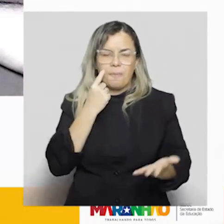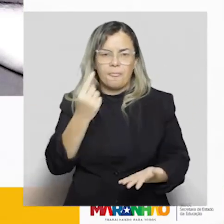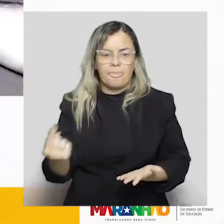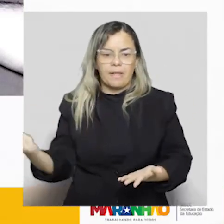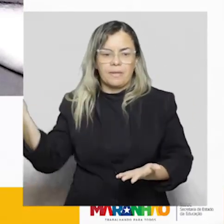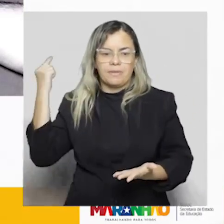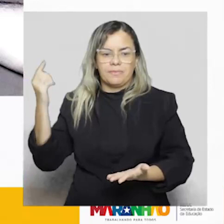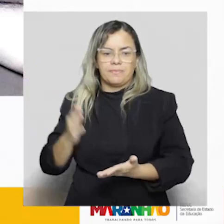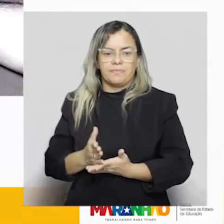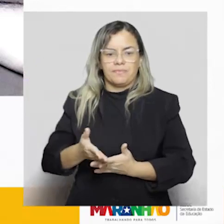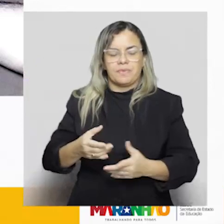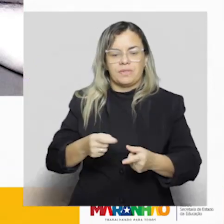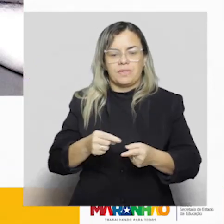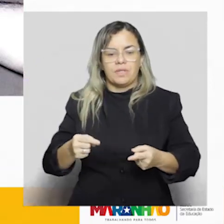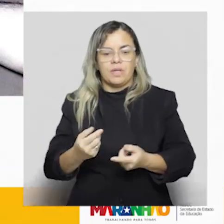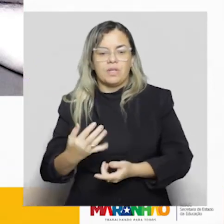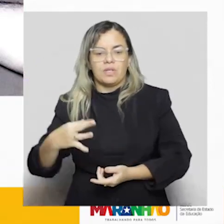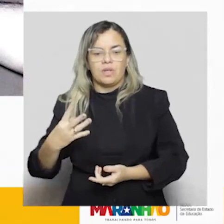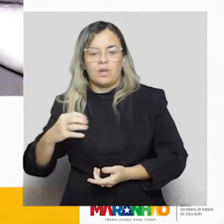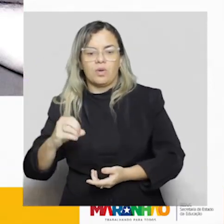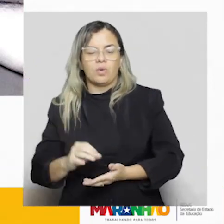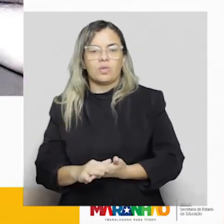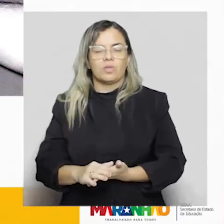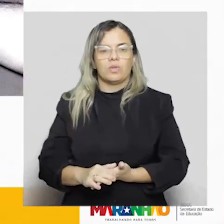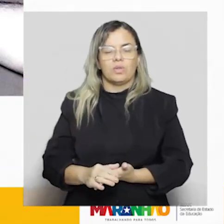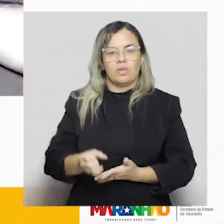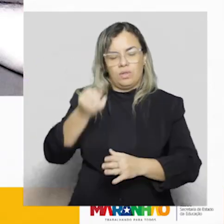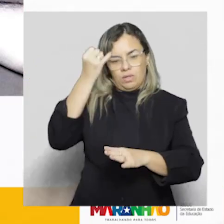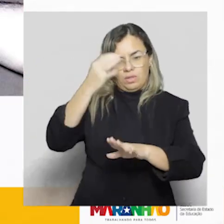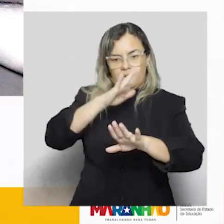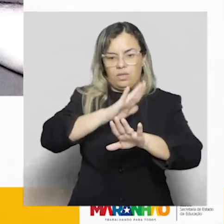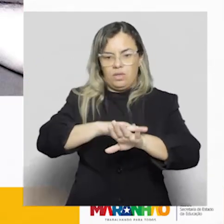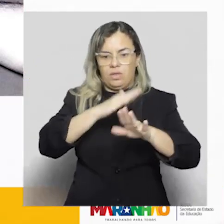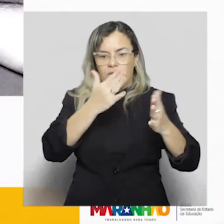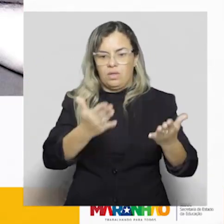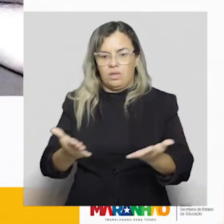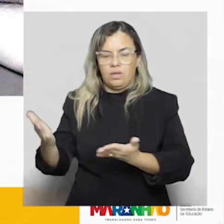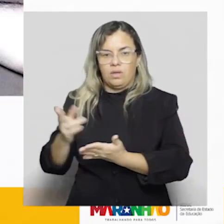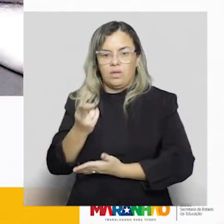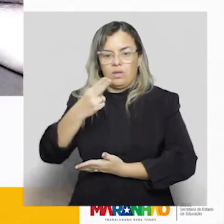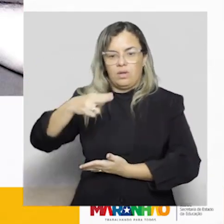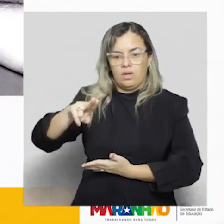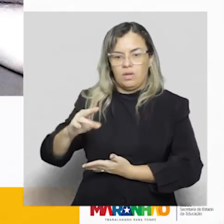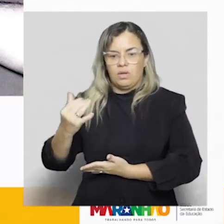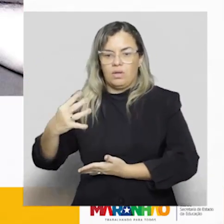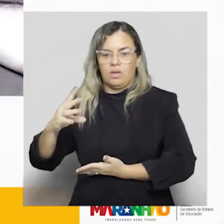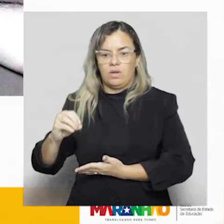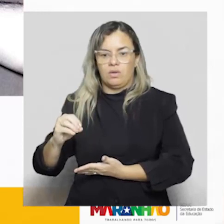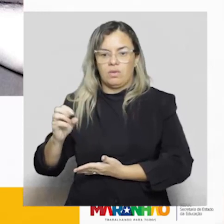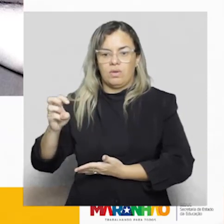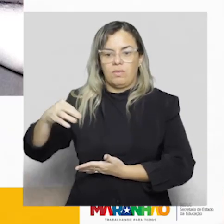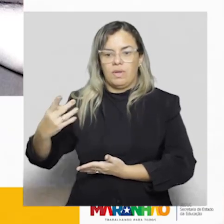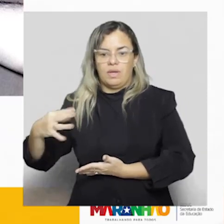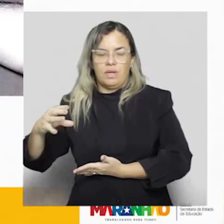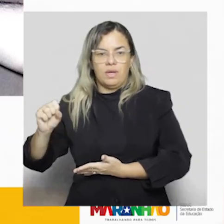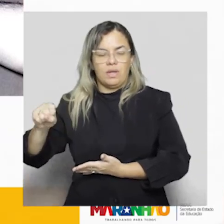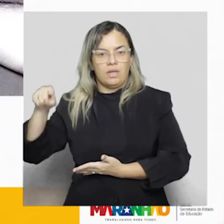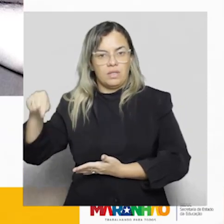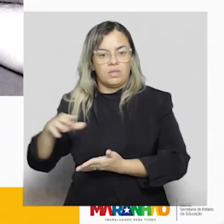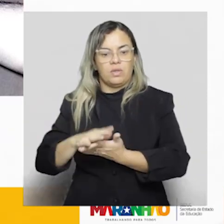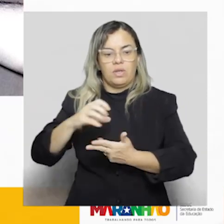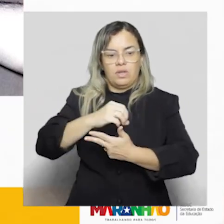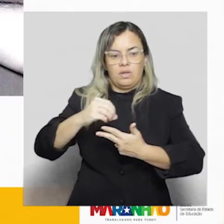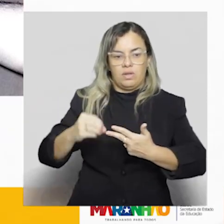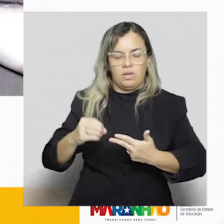circuitos ideológicos, de Cildo Meirelles. Atenção a esse nome. Nomezinho que faz assim, bate um ponto no Enem, está todo tempo lá. Cildo